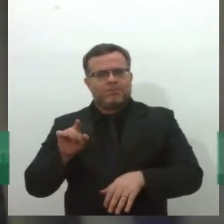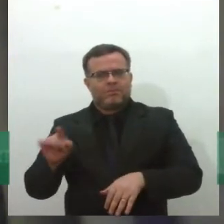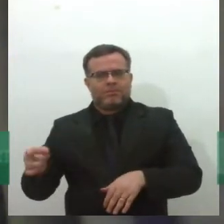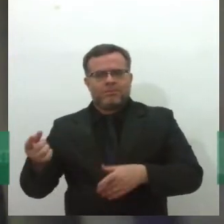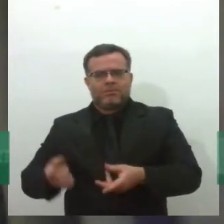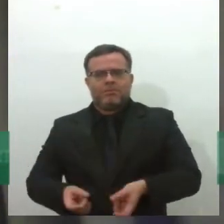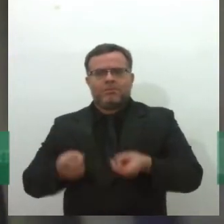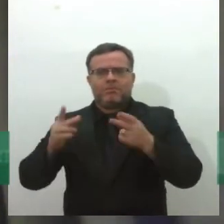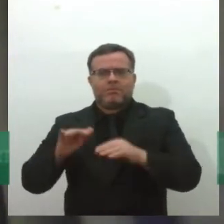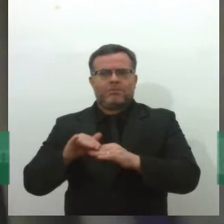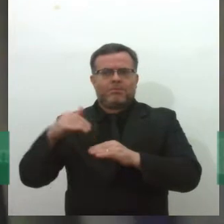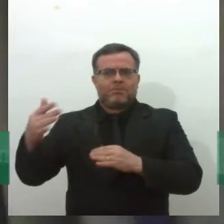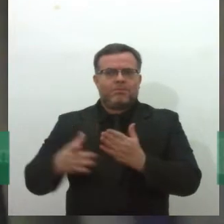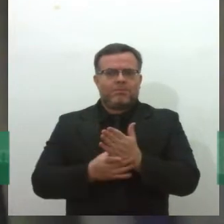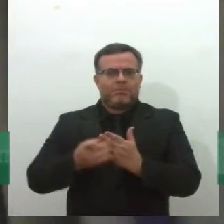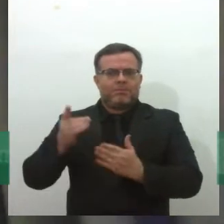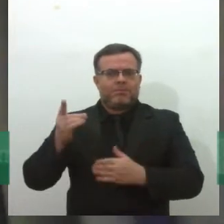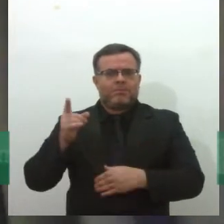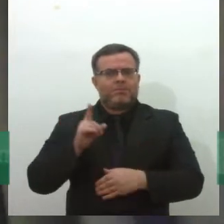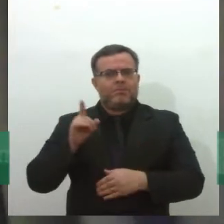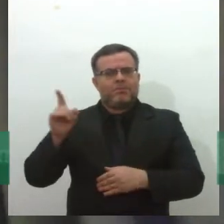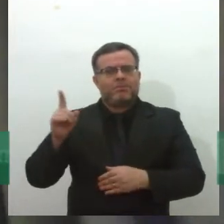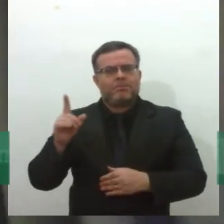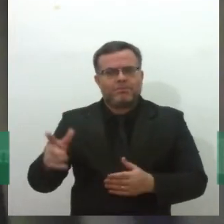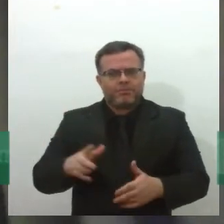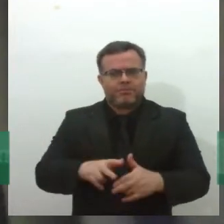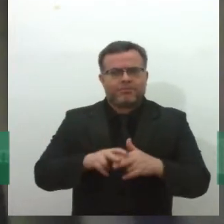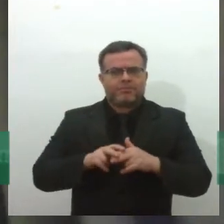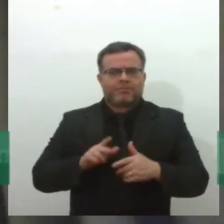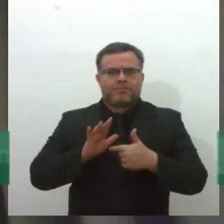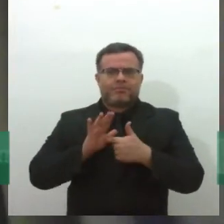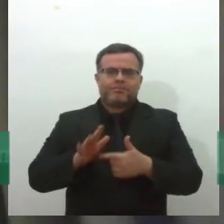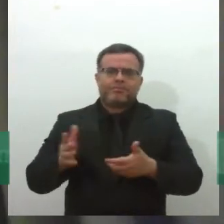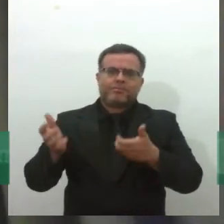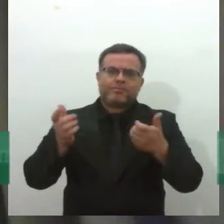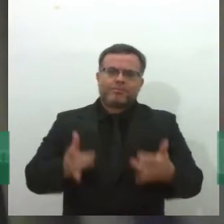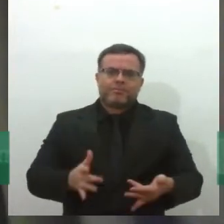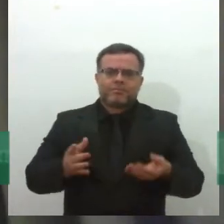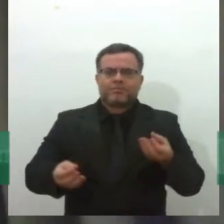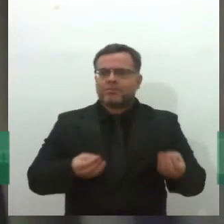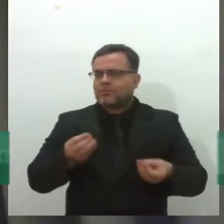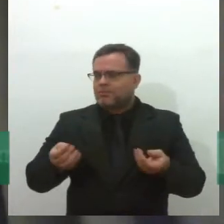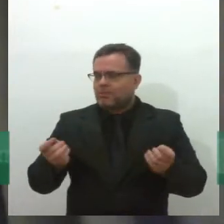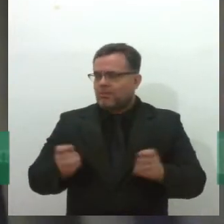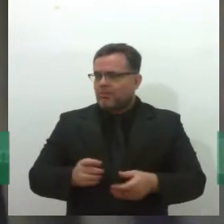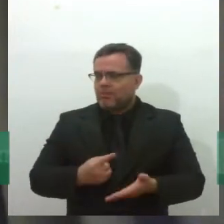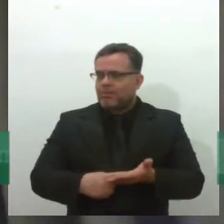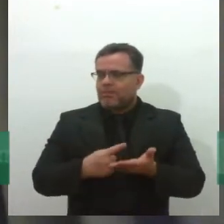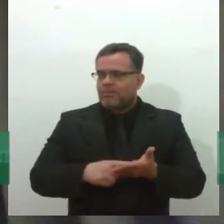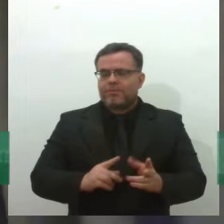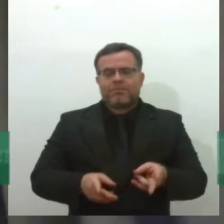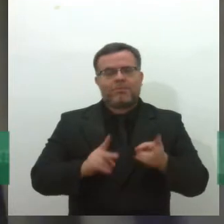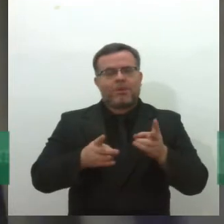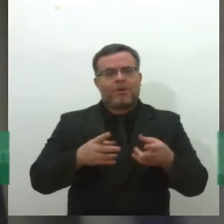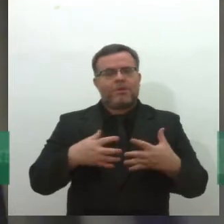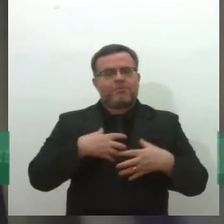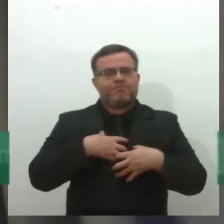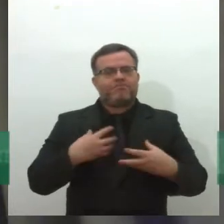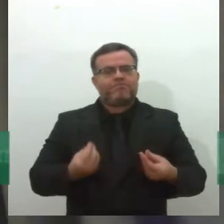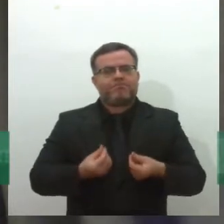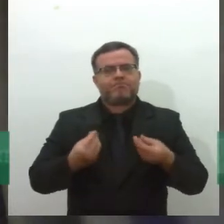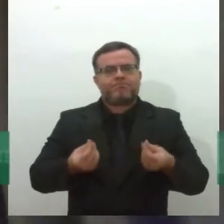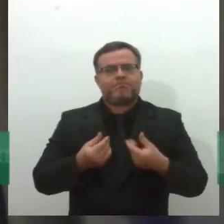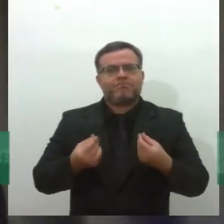petróleo, é em dólar. Então, a gente tem escutado argumentos falaciosos aí na imprensa, dizendo que não faz sentido a